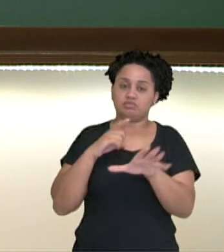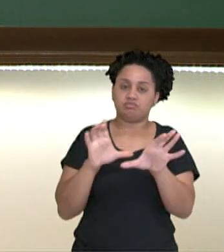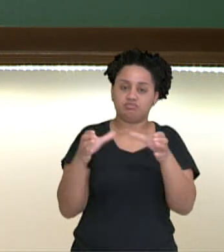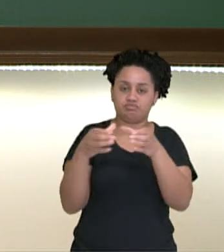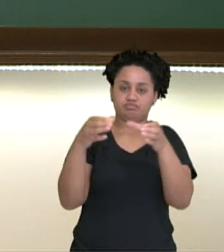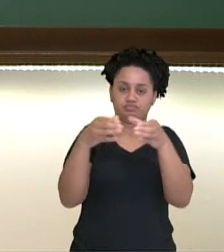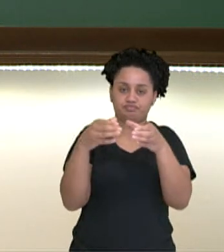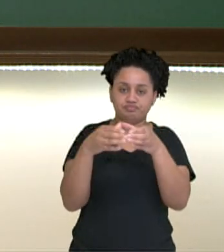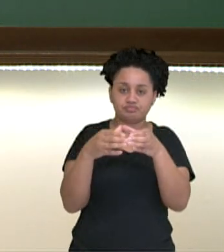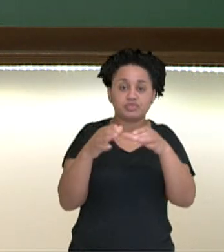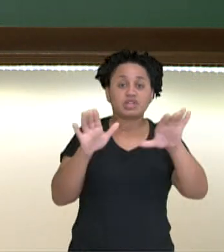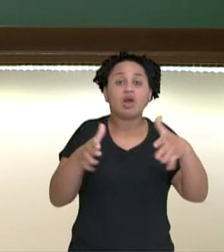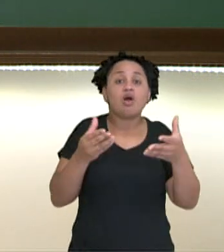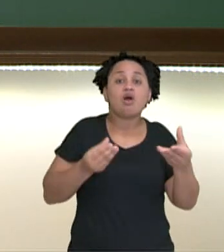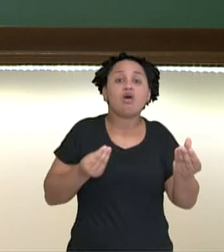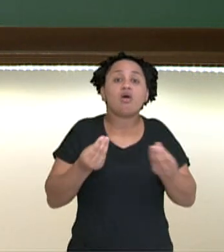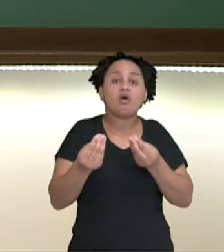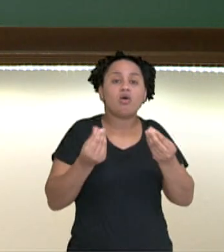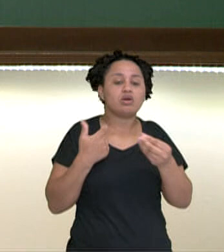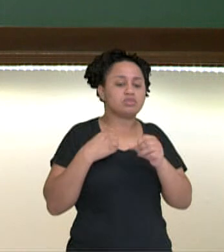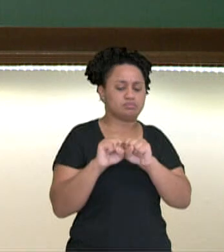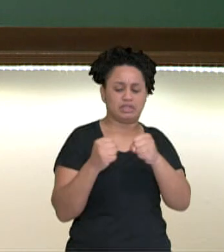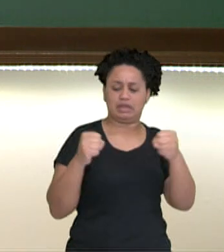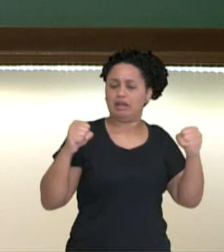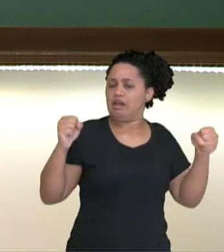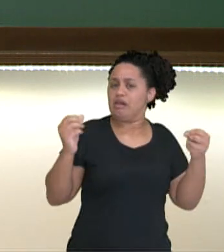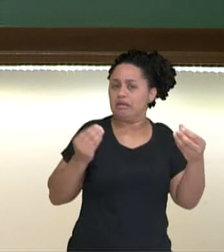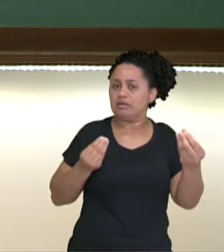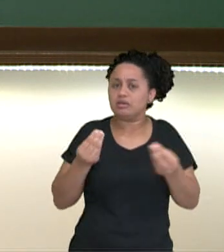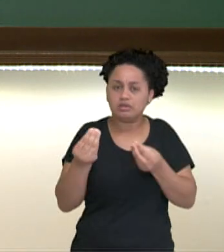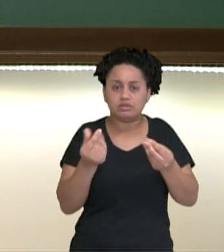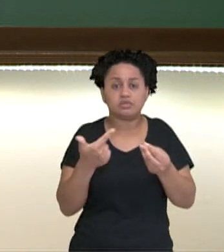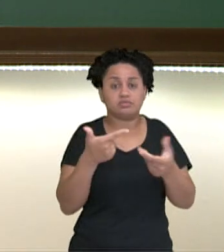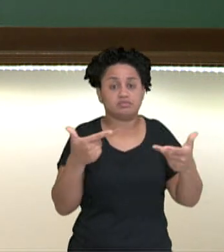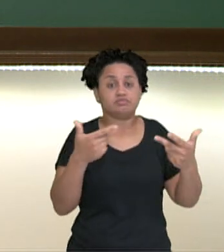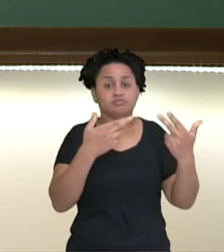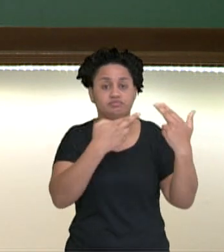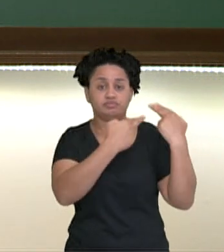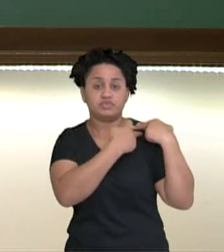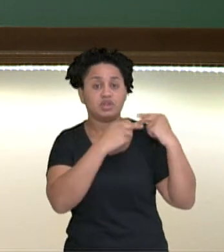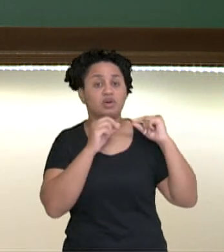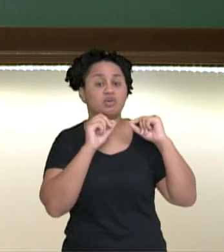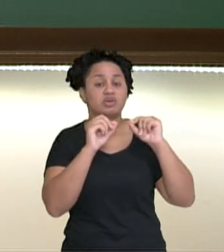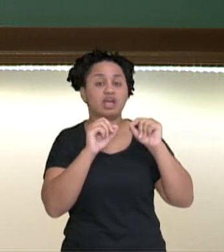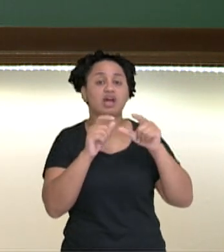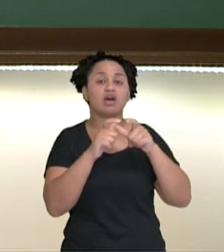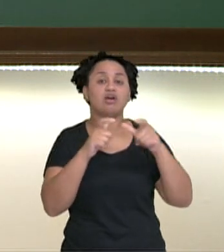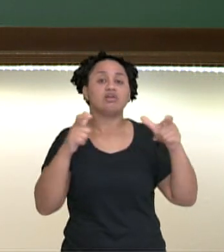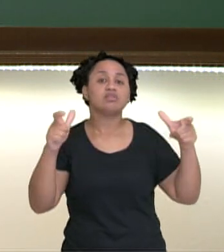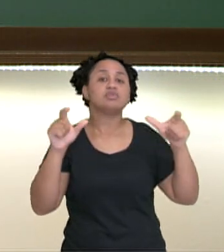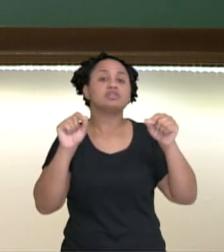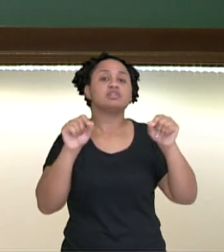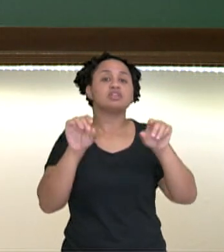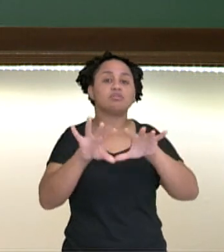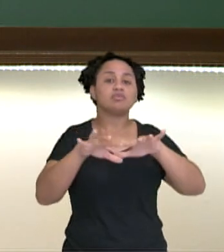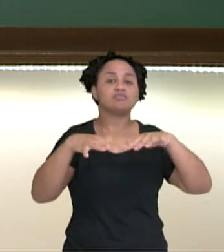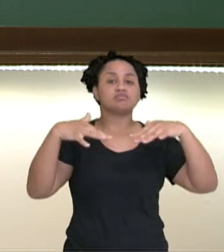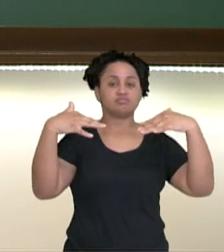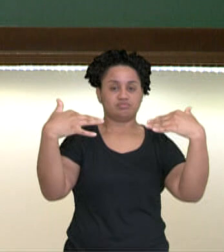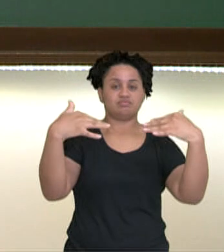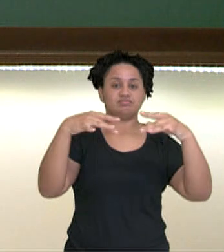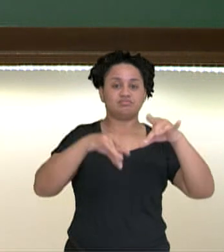como que essa orquestra fica grande? Um dos fatores responsáveis é o crescimento dos teatros, que